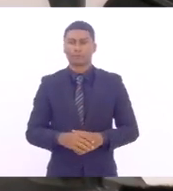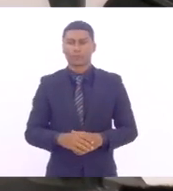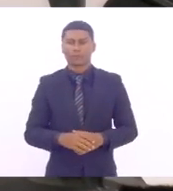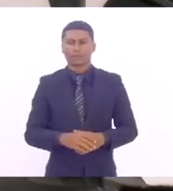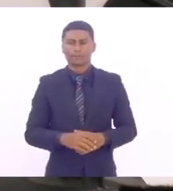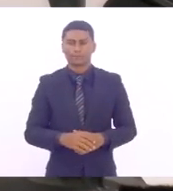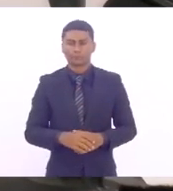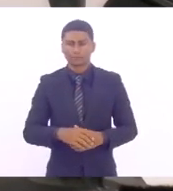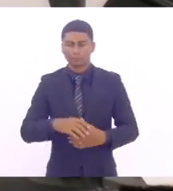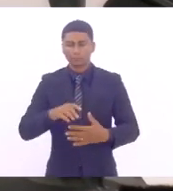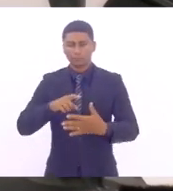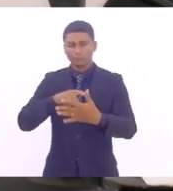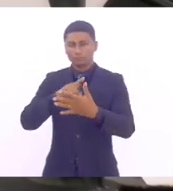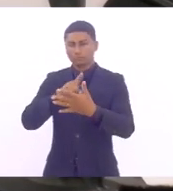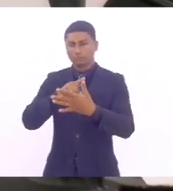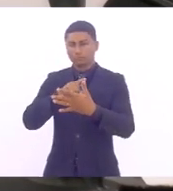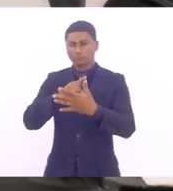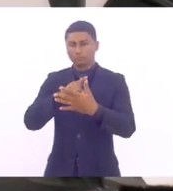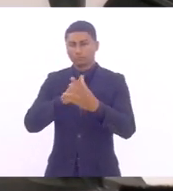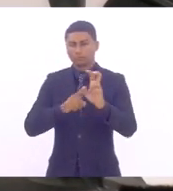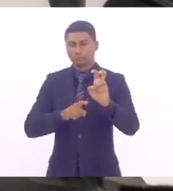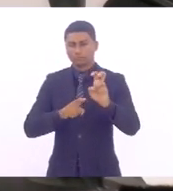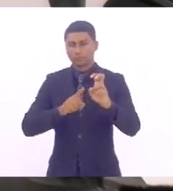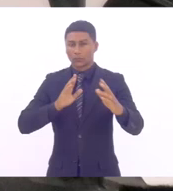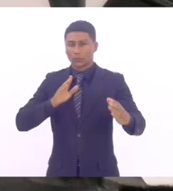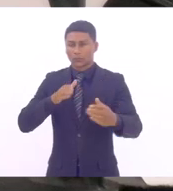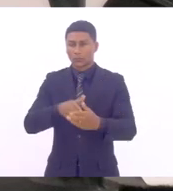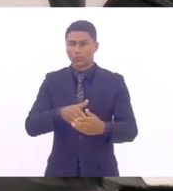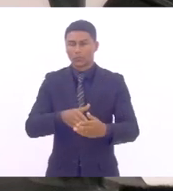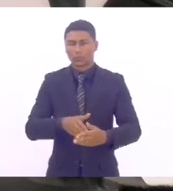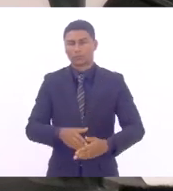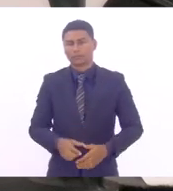É o último ponto que gostaria de fazer.